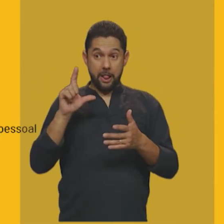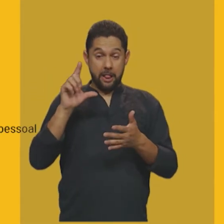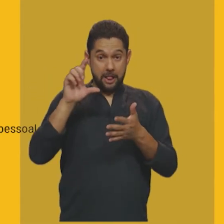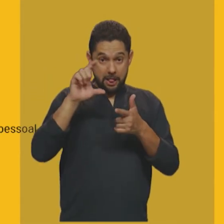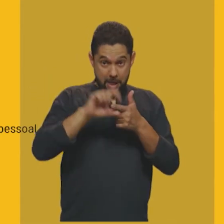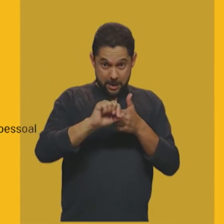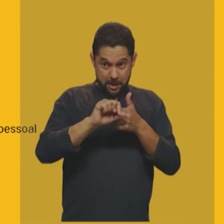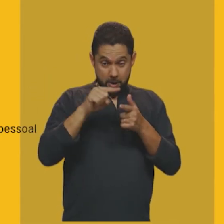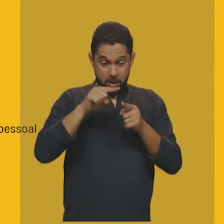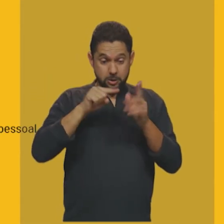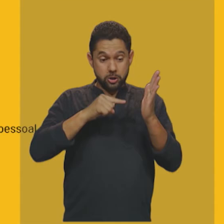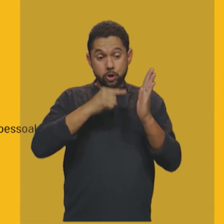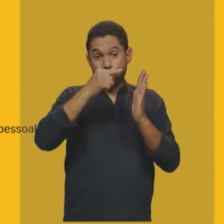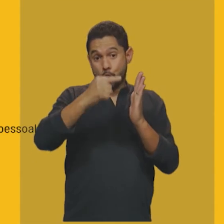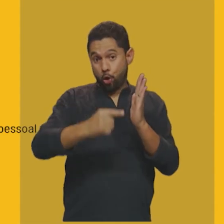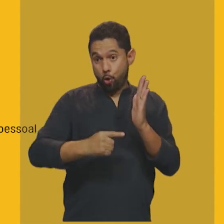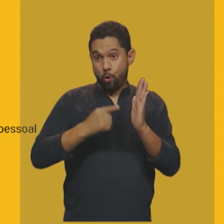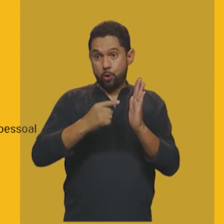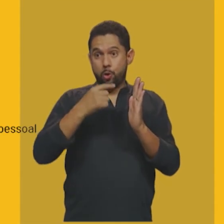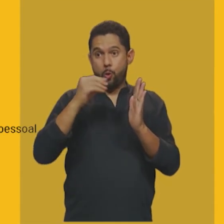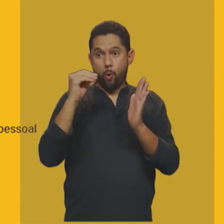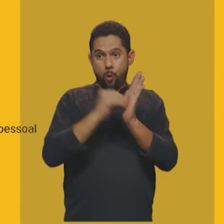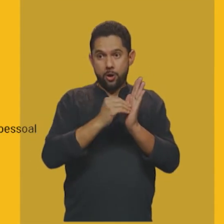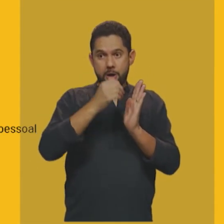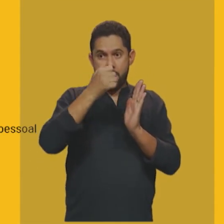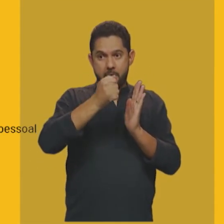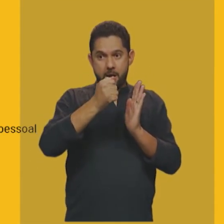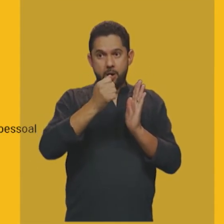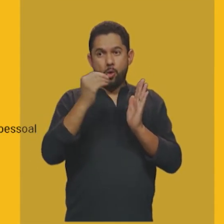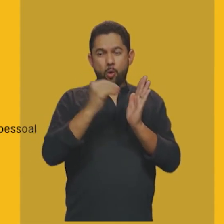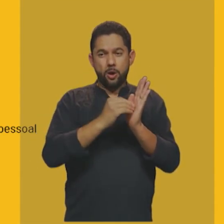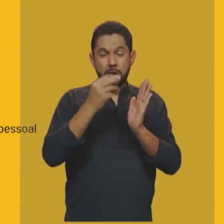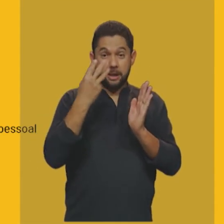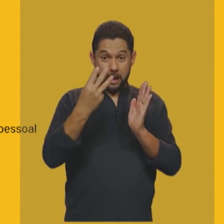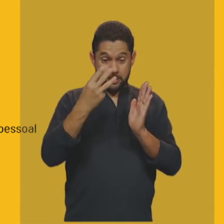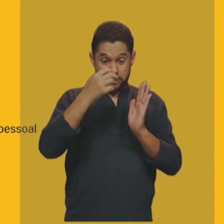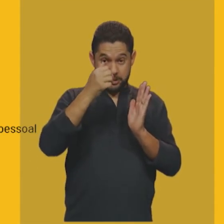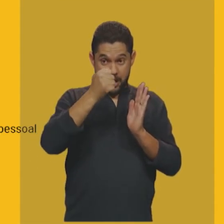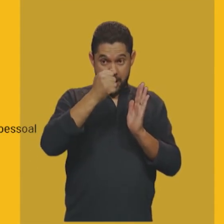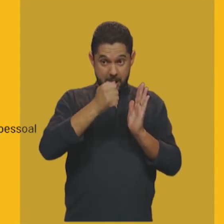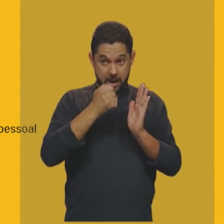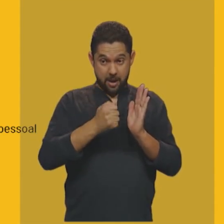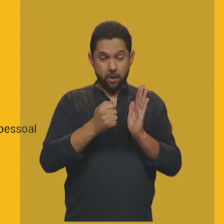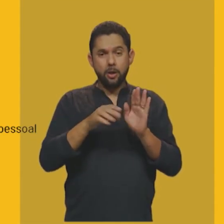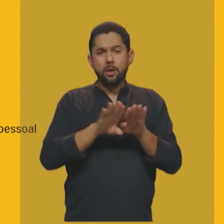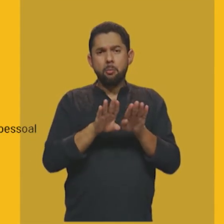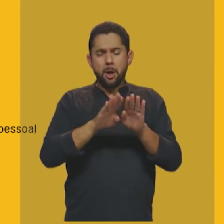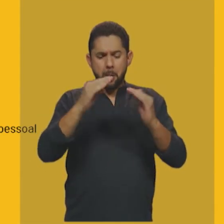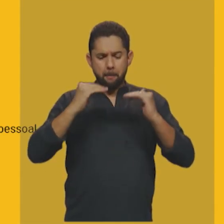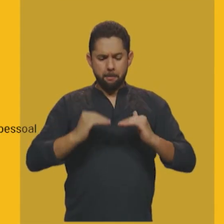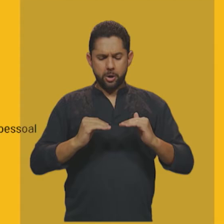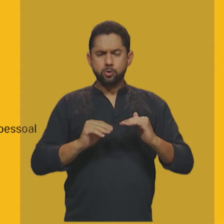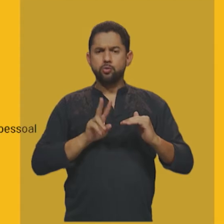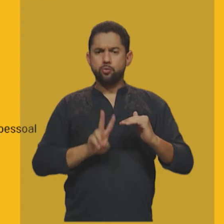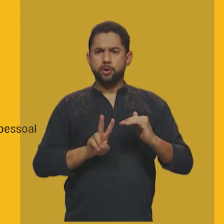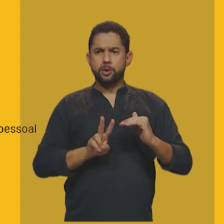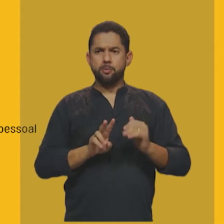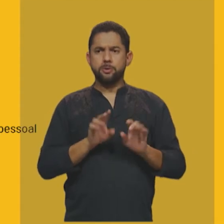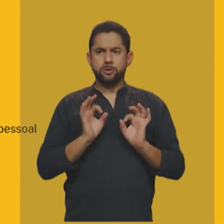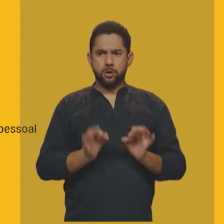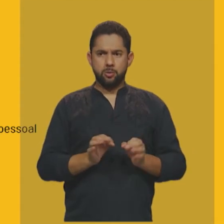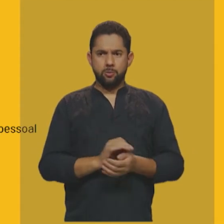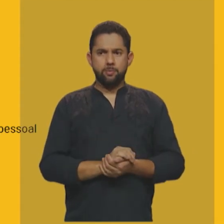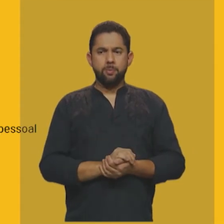paralelo com os 2 resistores e coloquei 3 amperímetros. O A1, que está no resistor 1, o A2, que